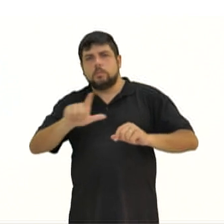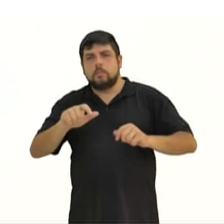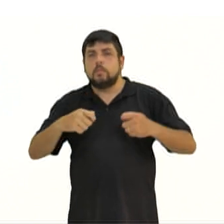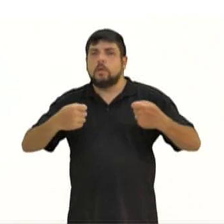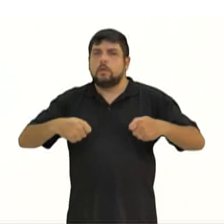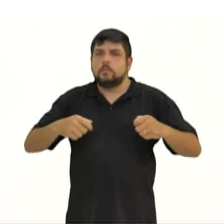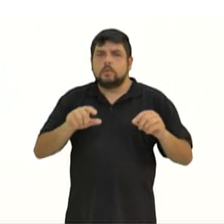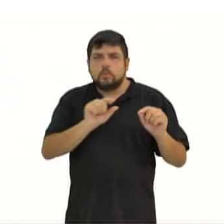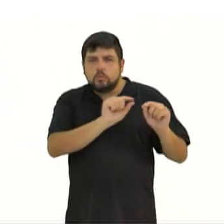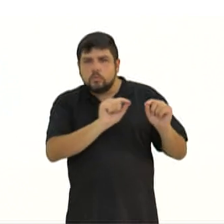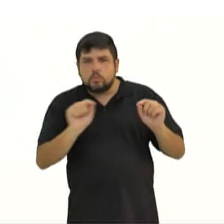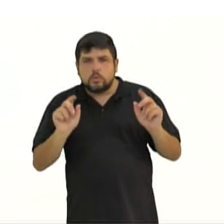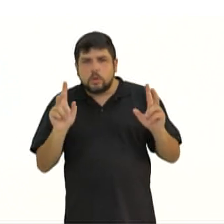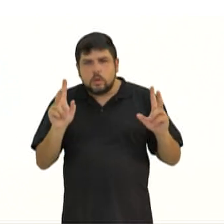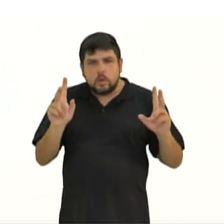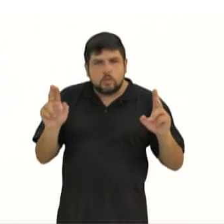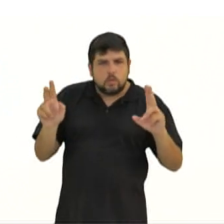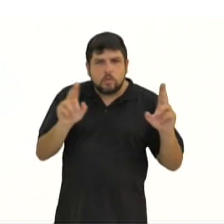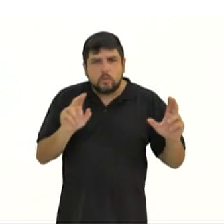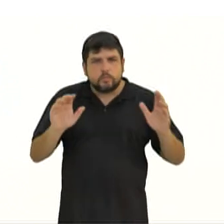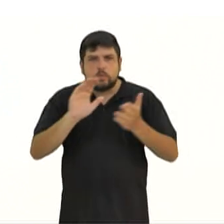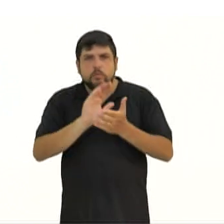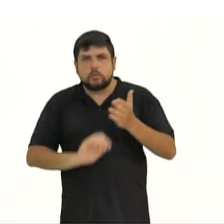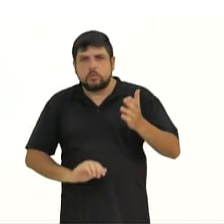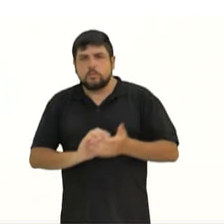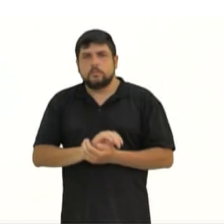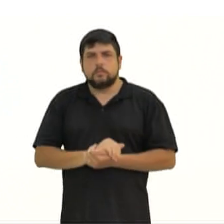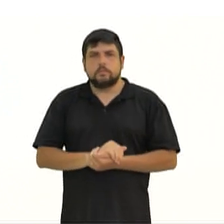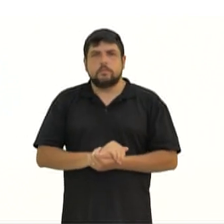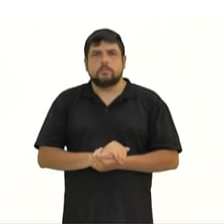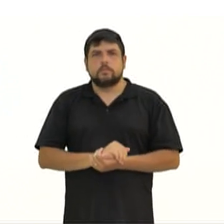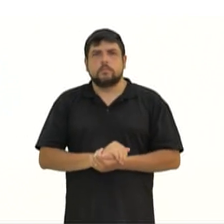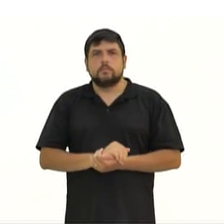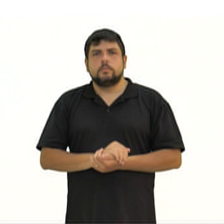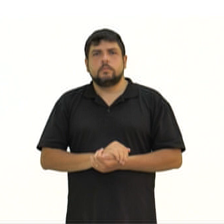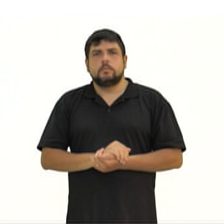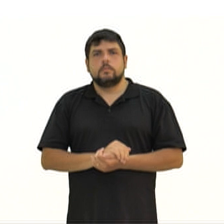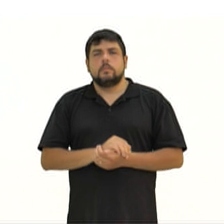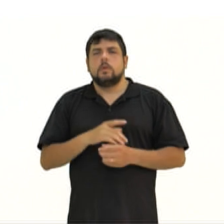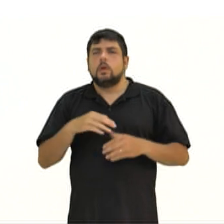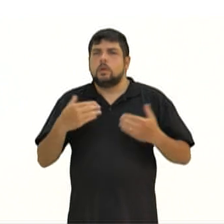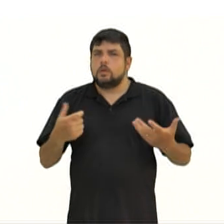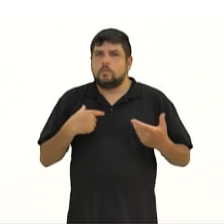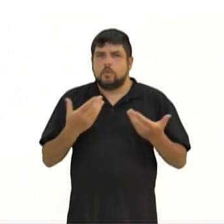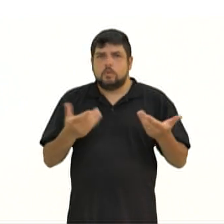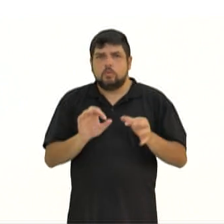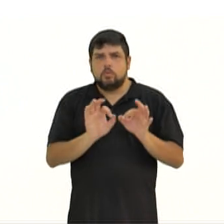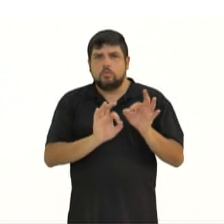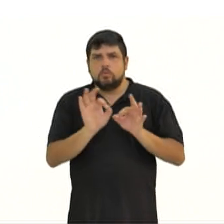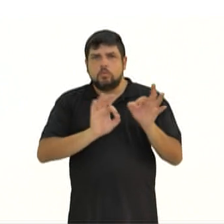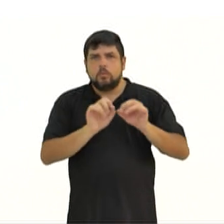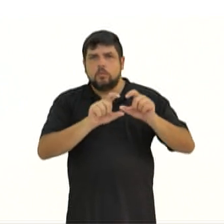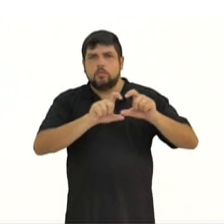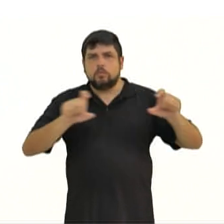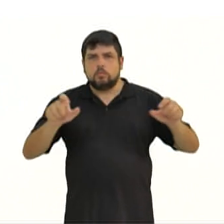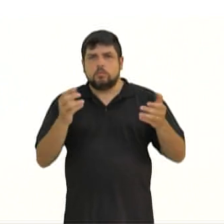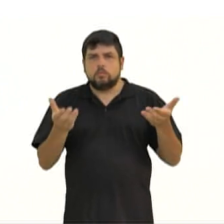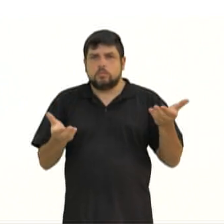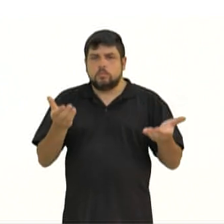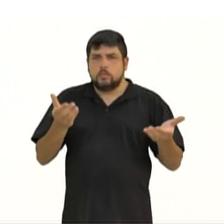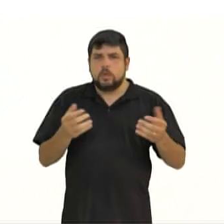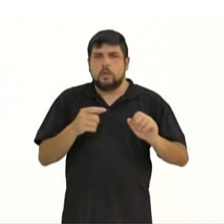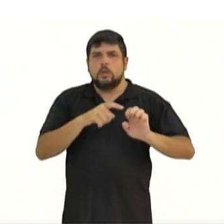precisa cancelar então os elétrons da mesma forma. Então aqui a gente vai ter um balanceamento correto, temos um elétron de cada lado para